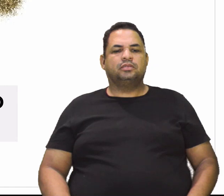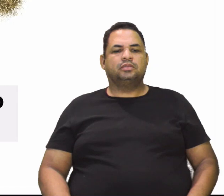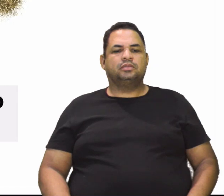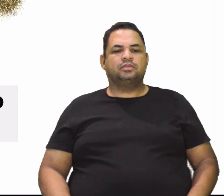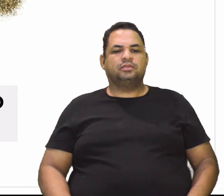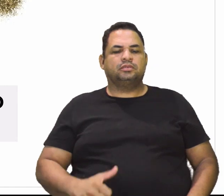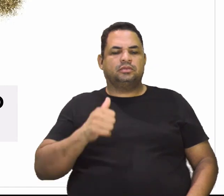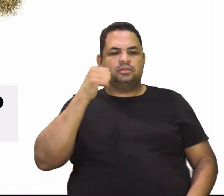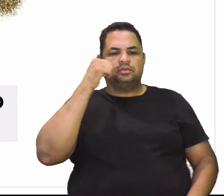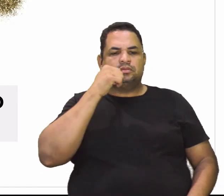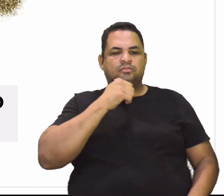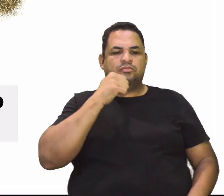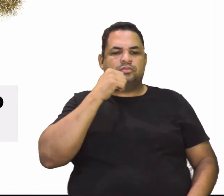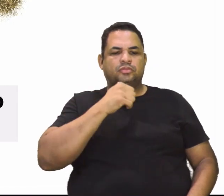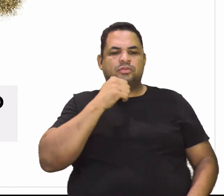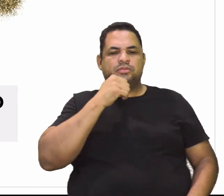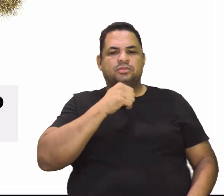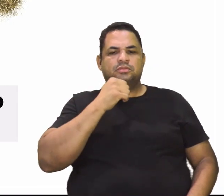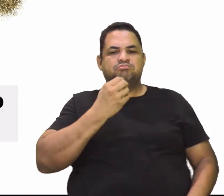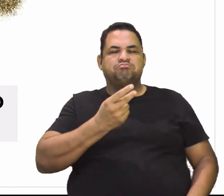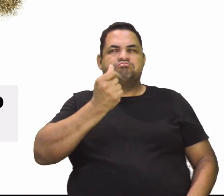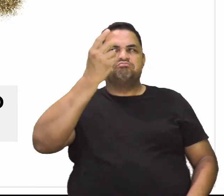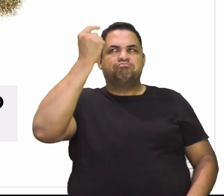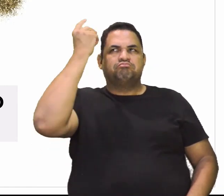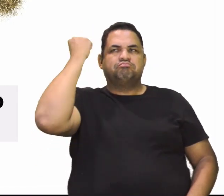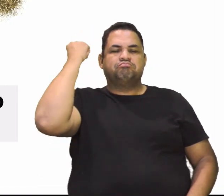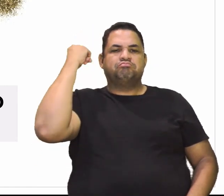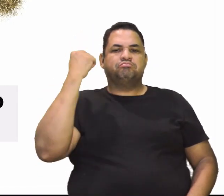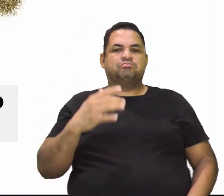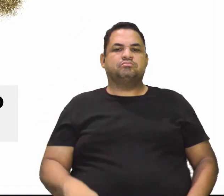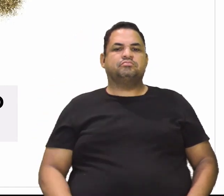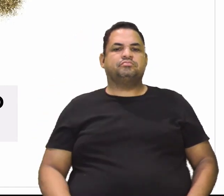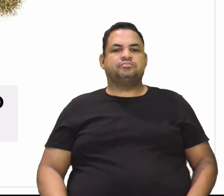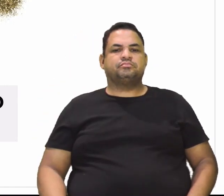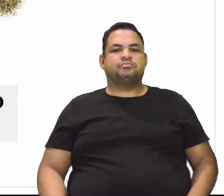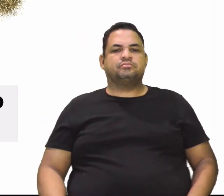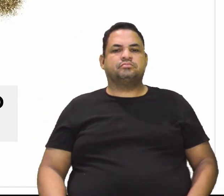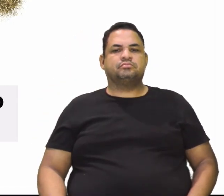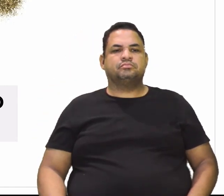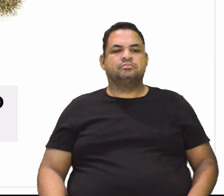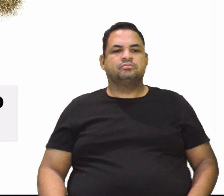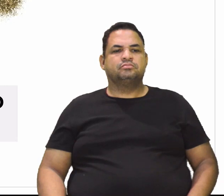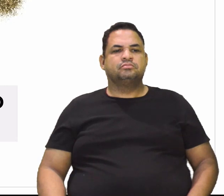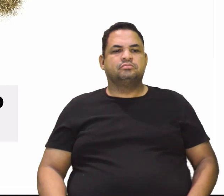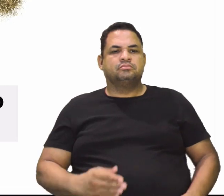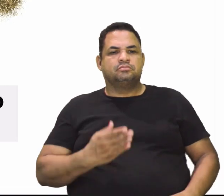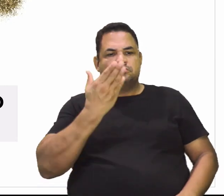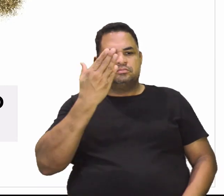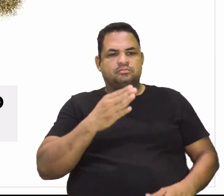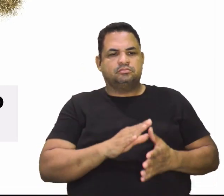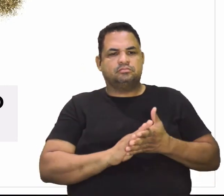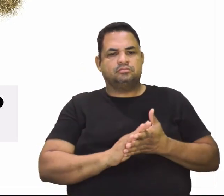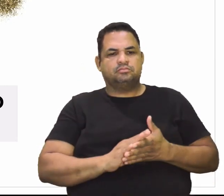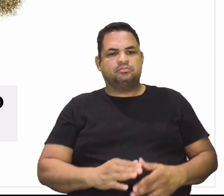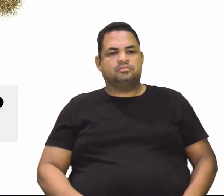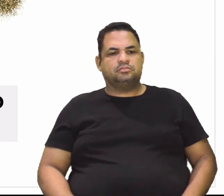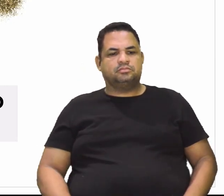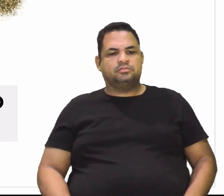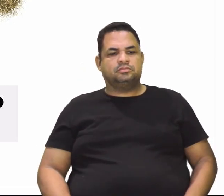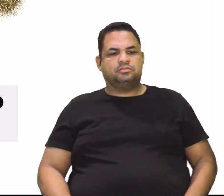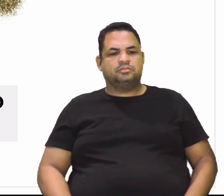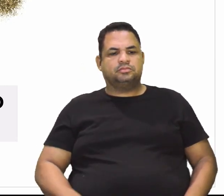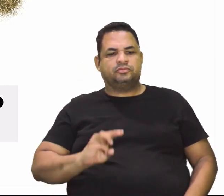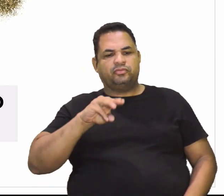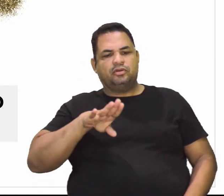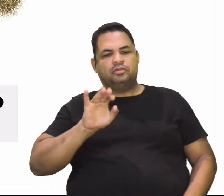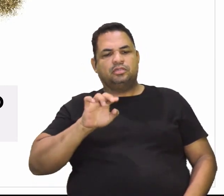mulher mais antiga. Aí está Walter Neves, né? Walter Neves que participou dessa reconstituição de